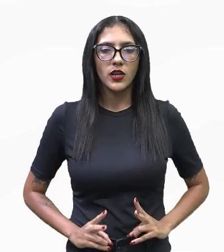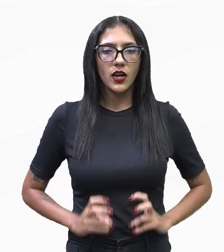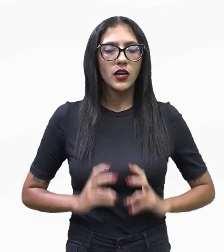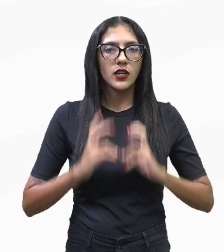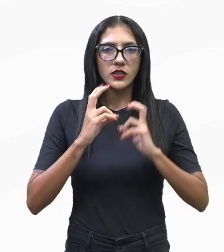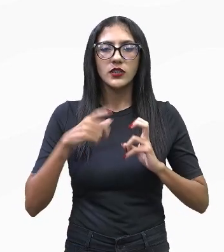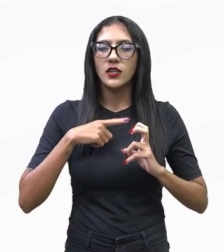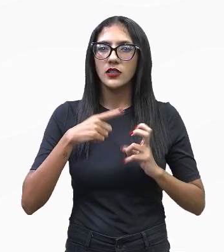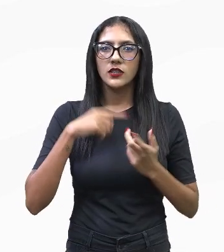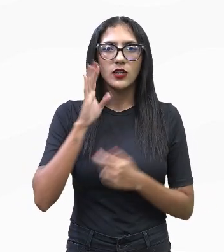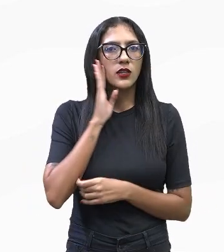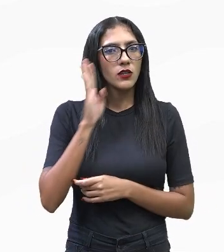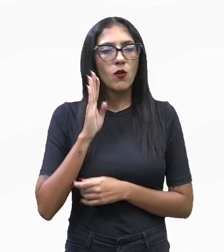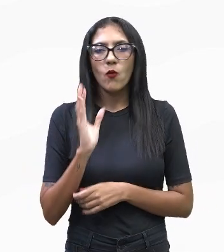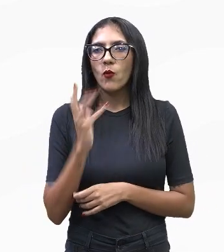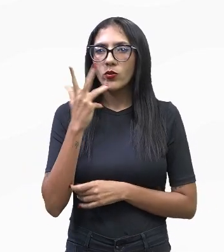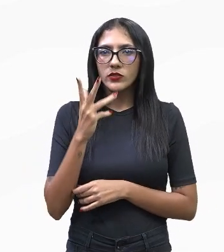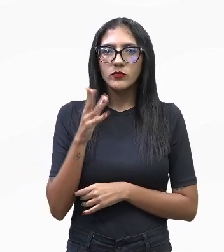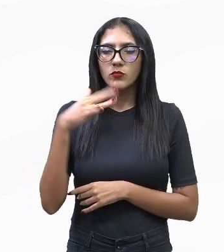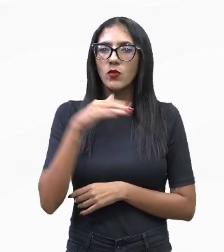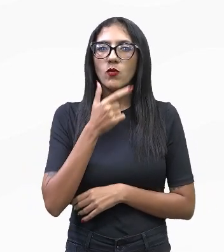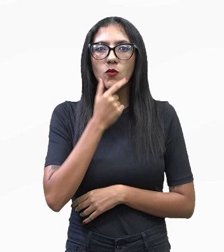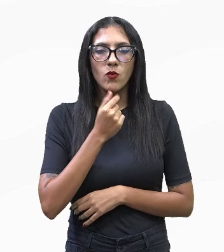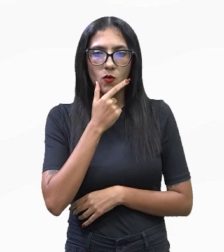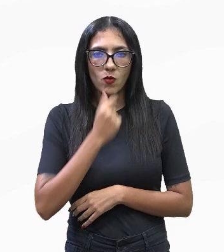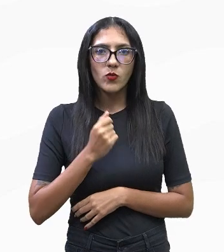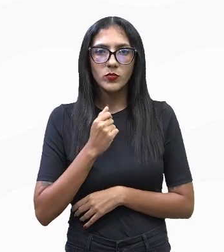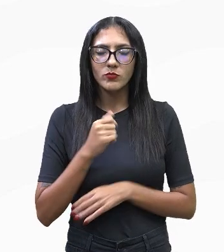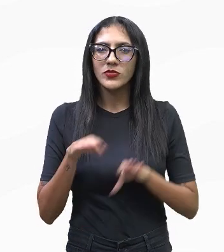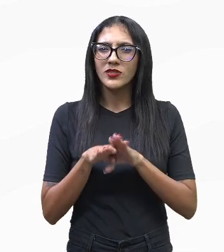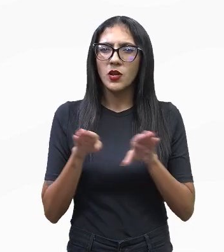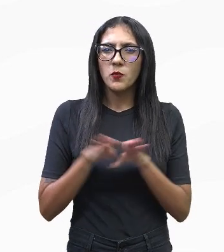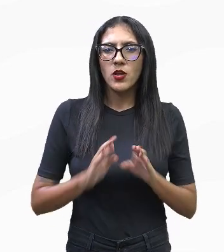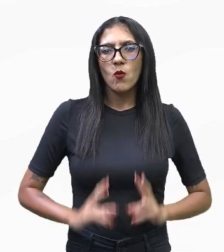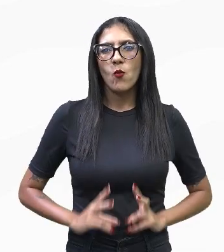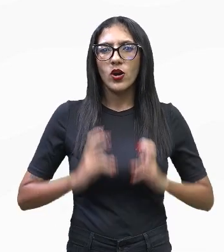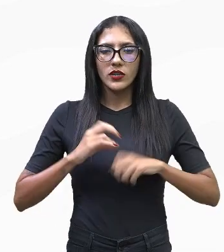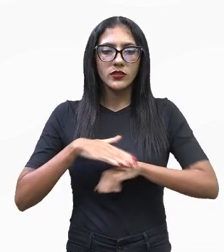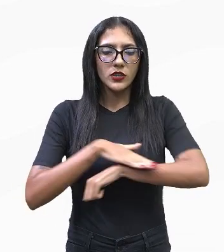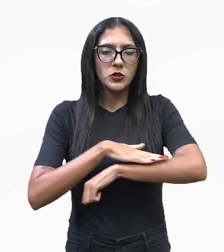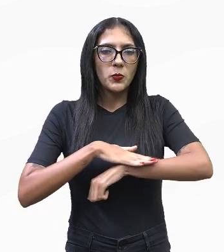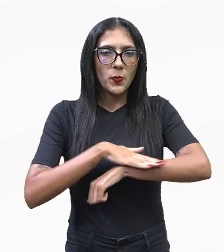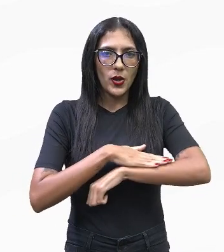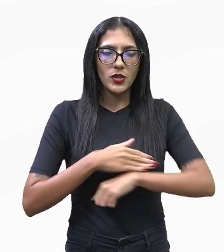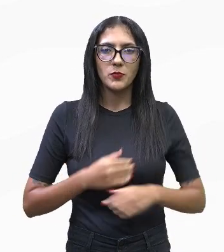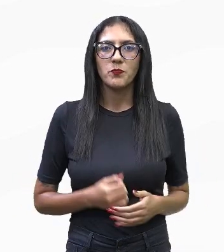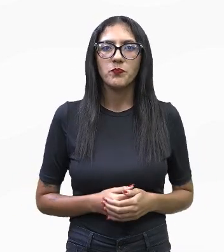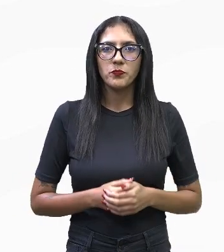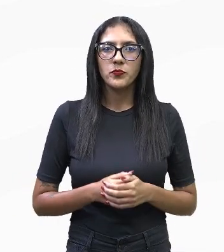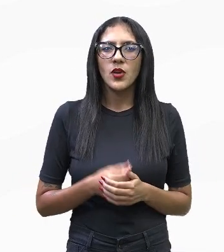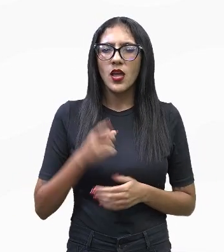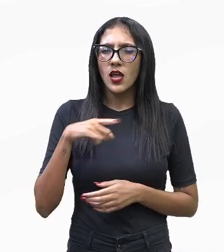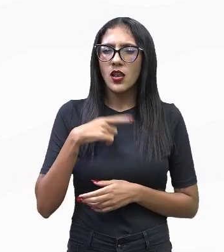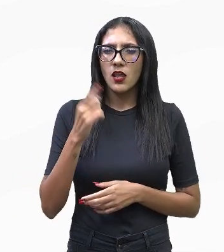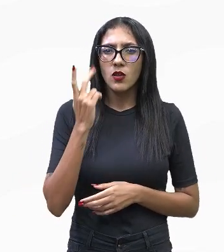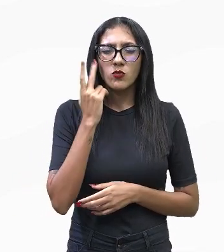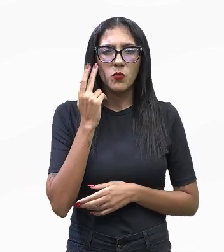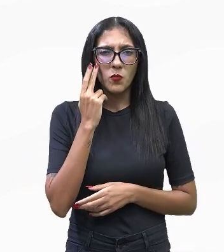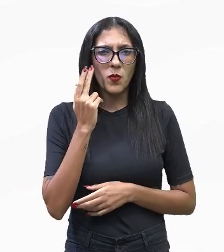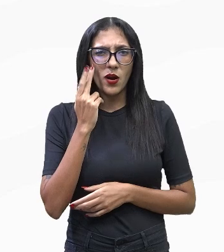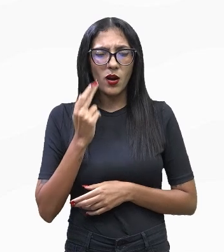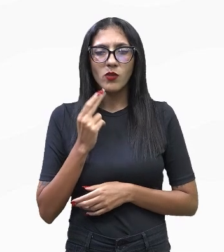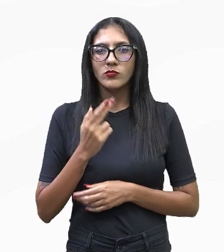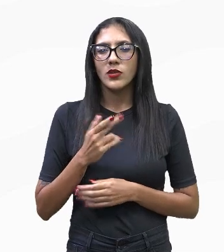ele é o mais frequente entre os homens, depois do câncer de pele. Então, embora seja uma doença comum, né, por